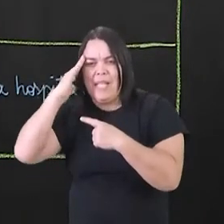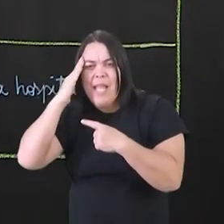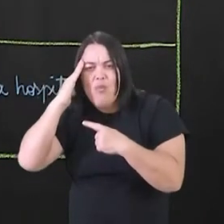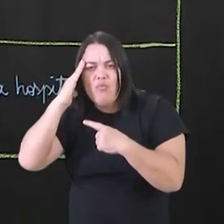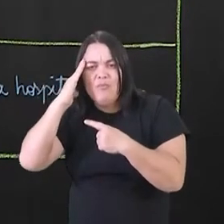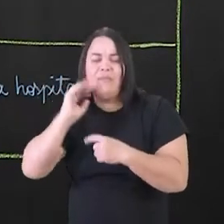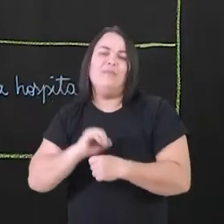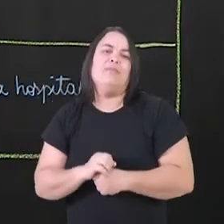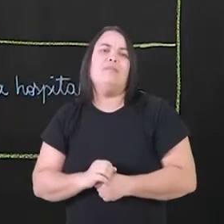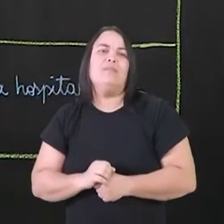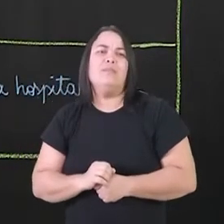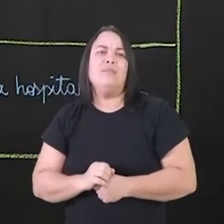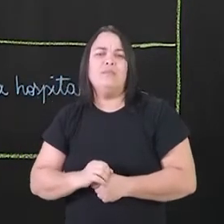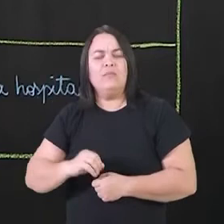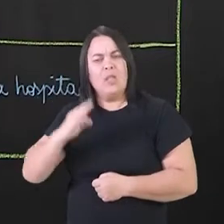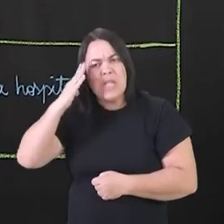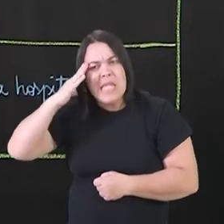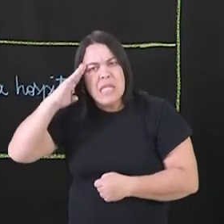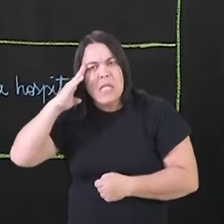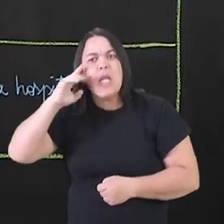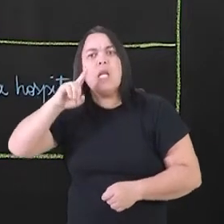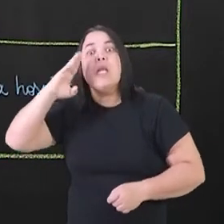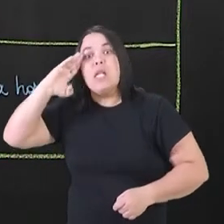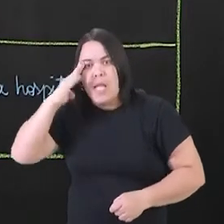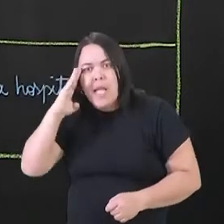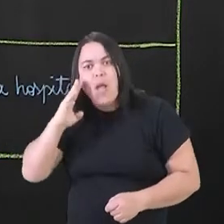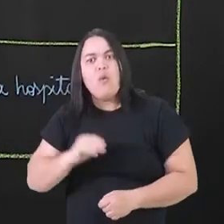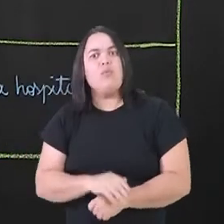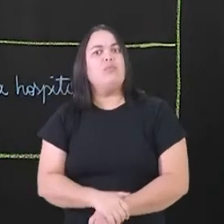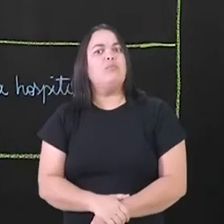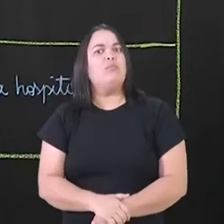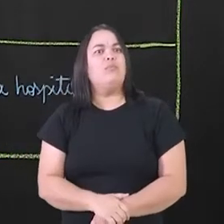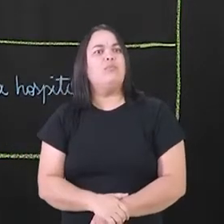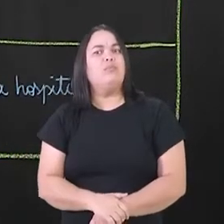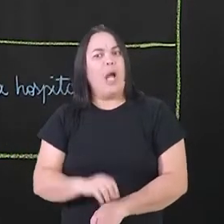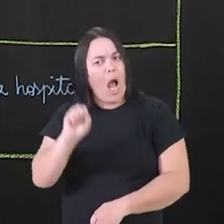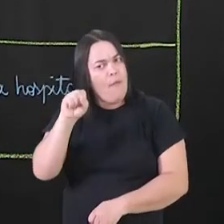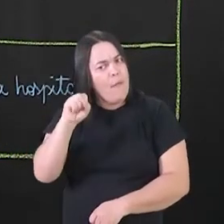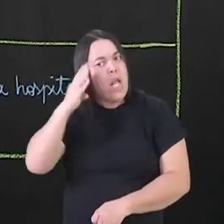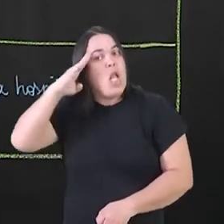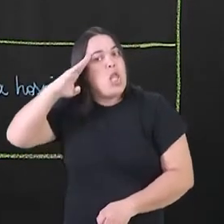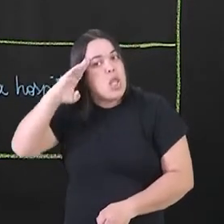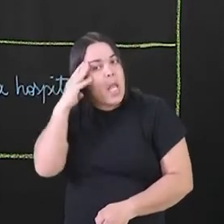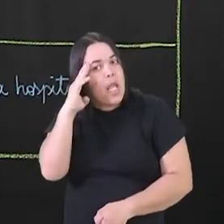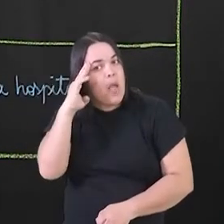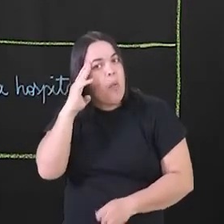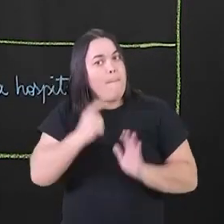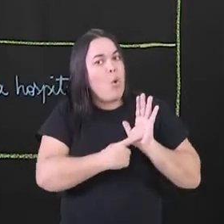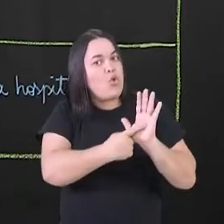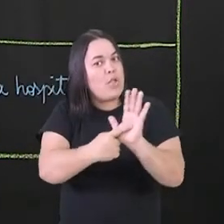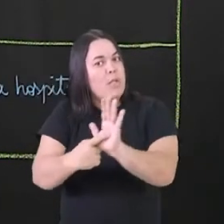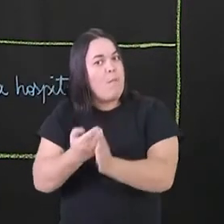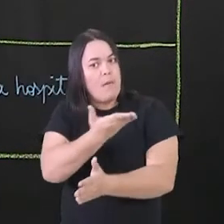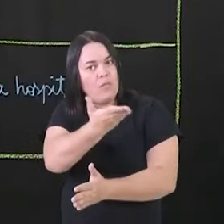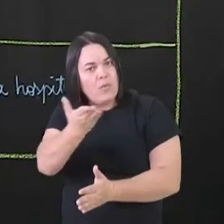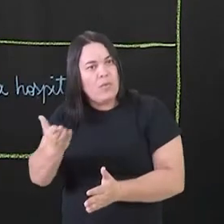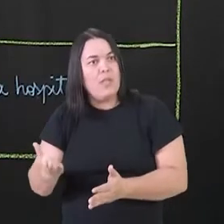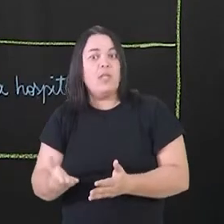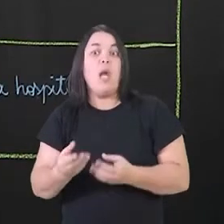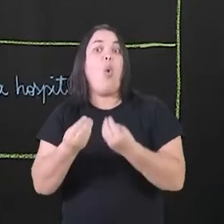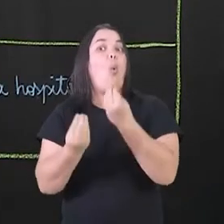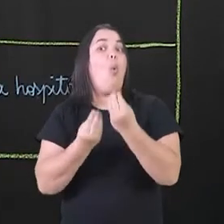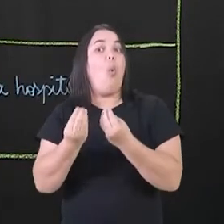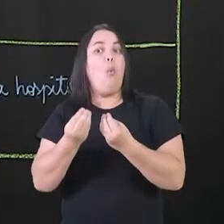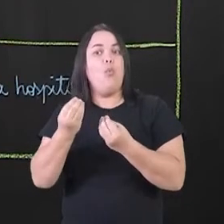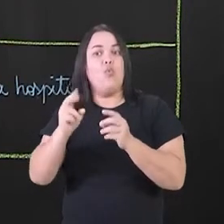ele na afirmativa. Got it. Porque o meu objetivo é esse. Com essa videoaula, mostrar para vocês como